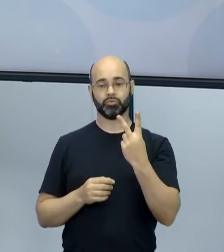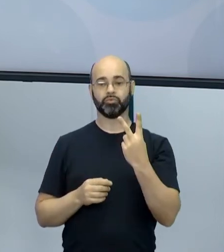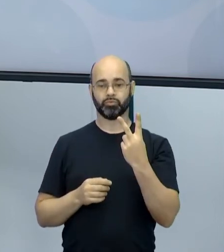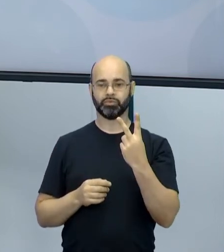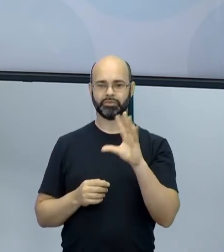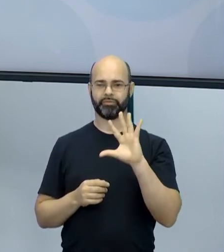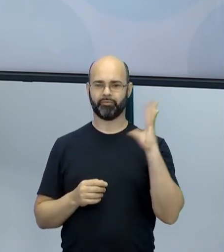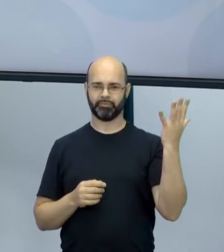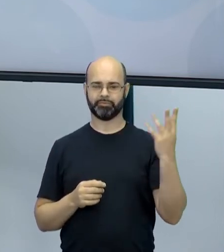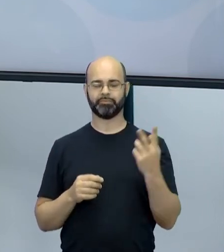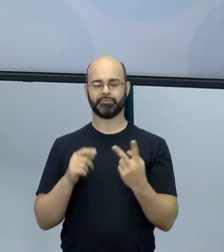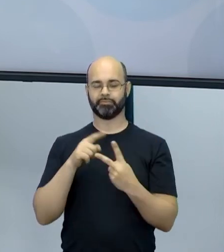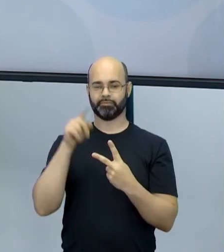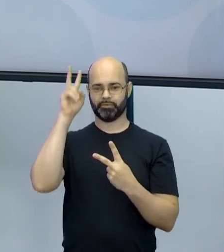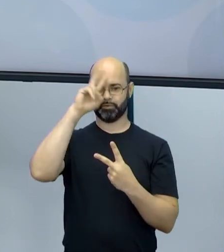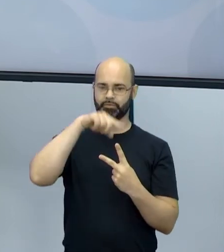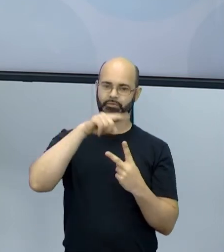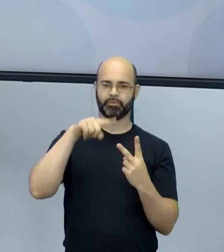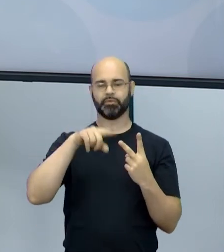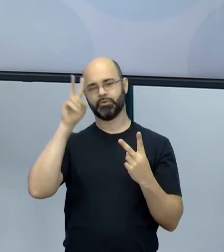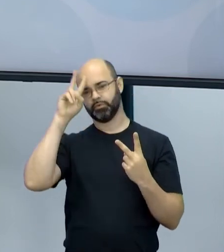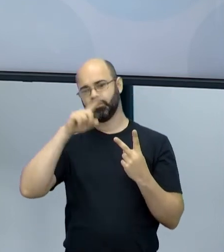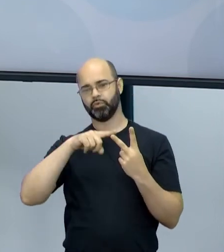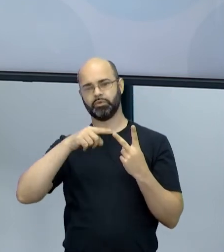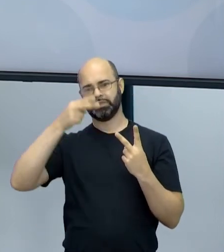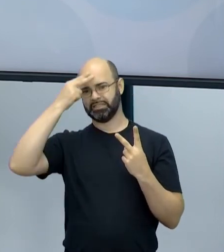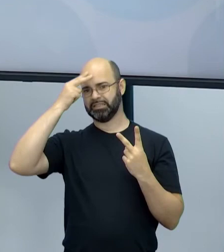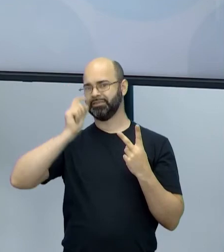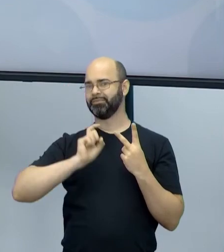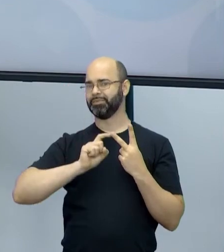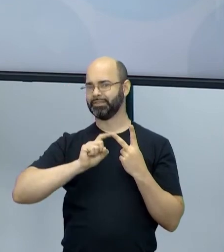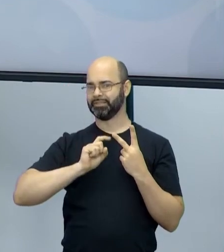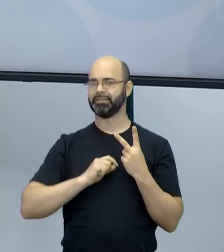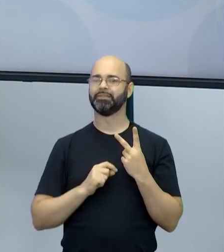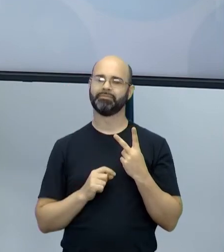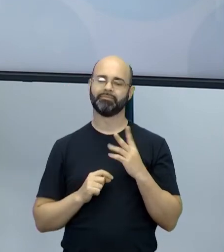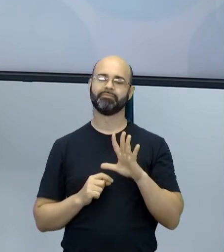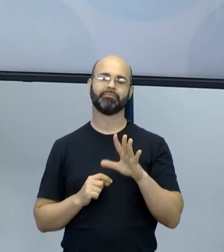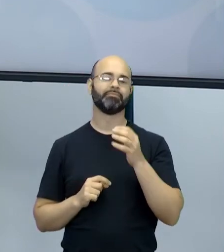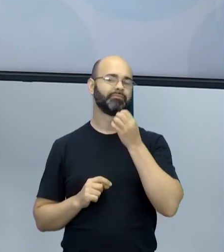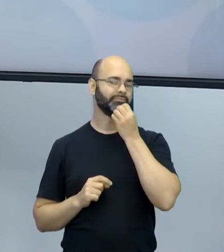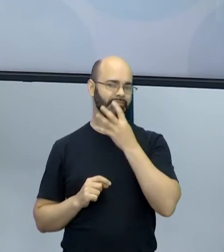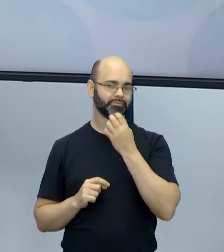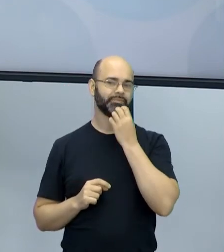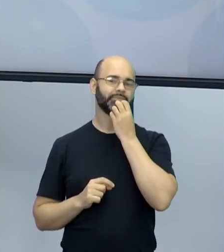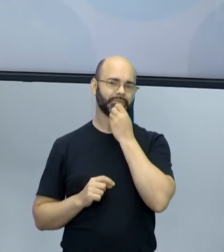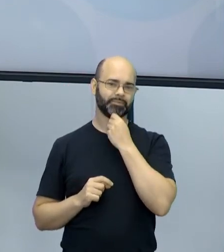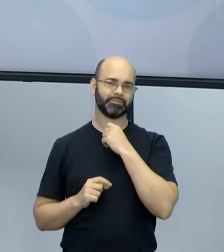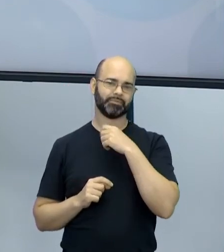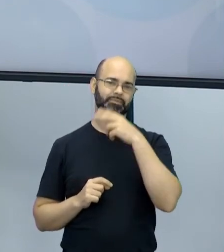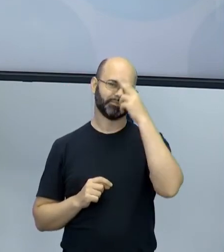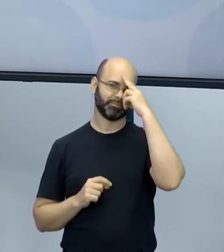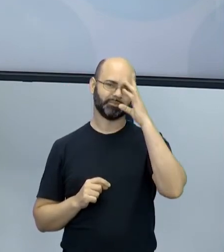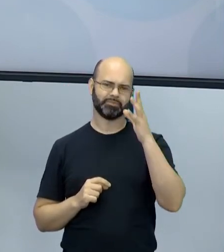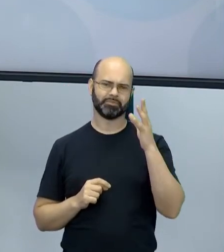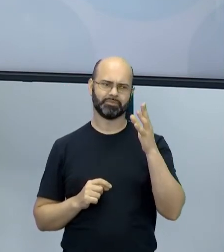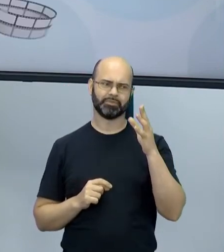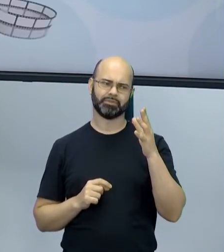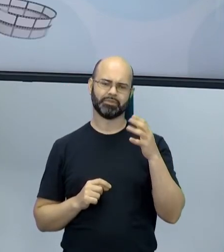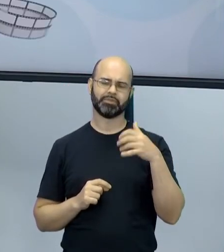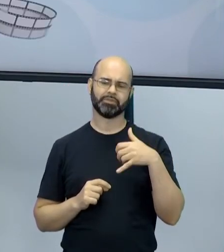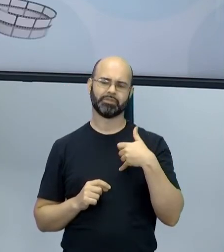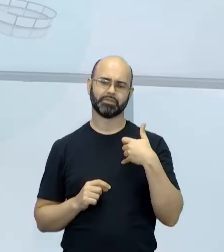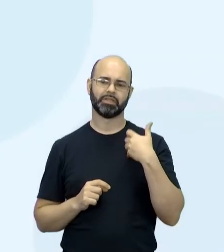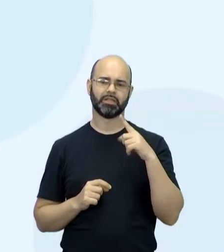segunda história, ela chega a ser até um pouco traumatizante. Mas vale muito a pena. Eu falo traumatizante, censura 10 anos, né? Mas assim, é muito